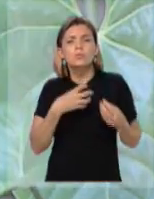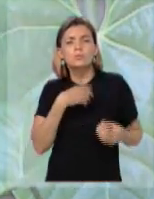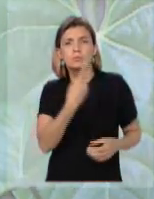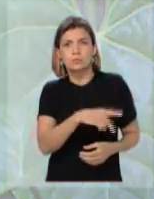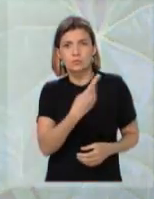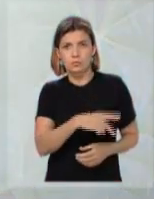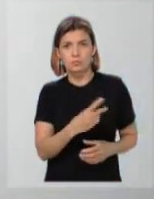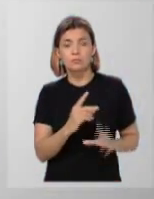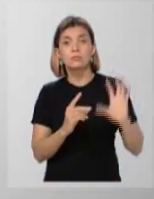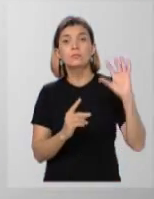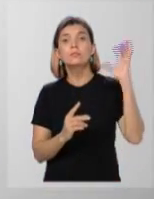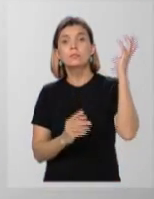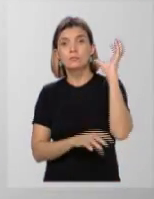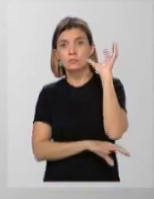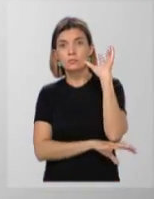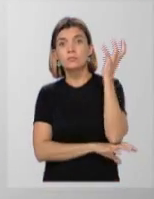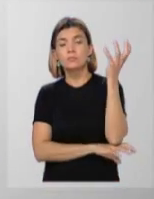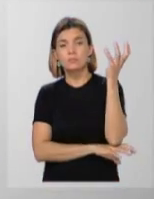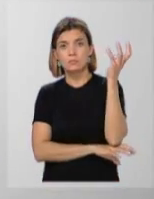características são essas?